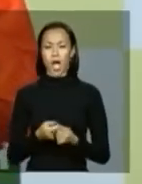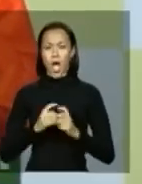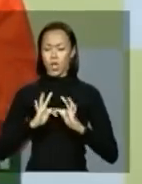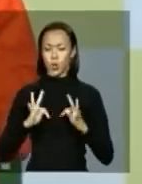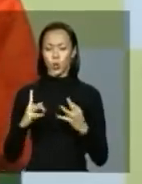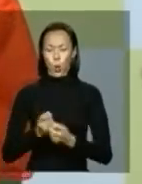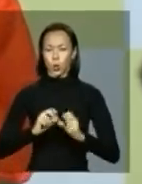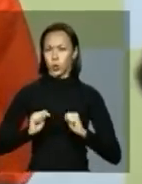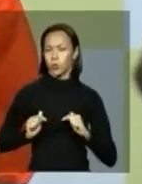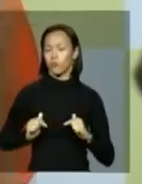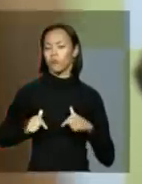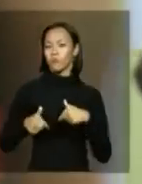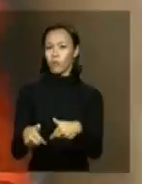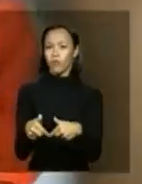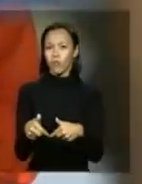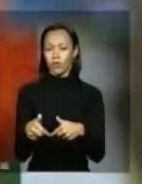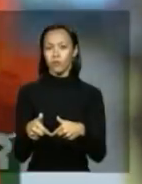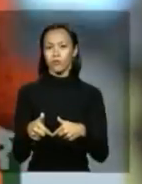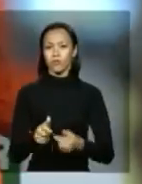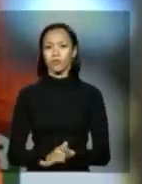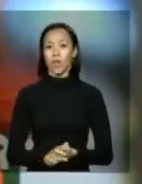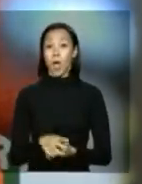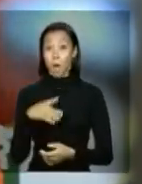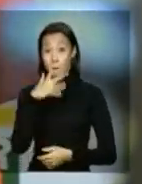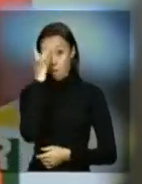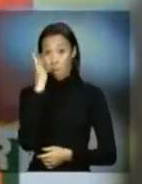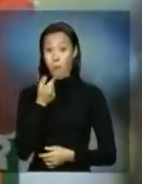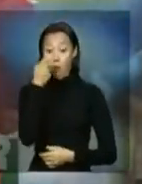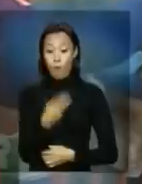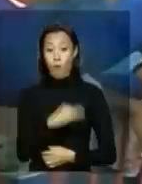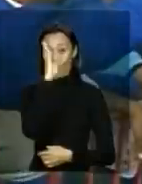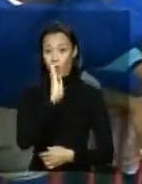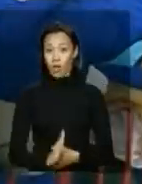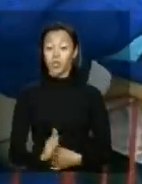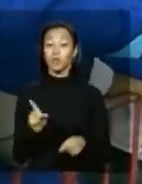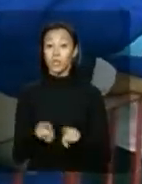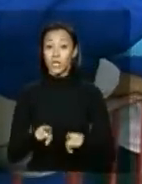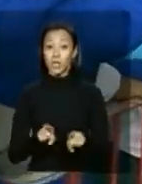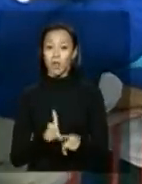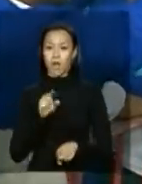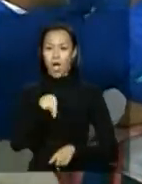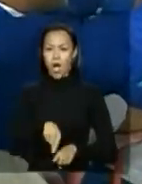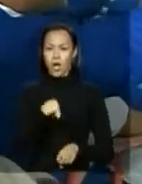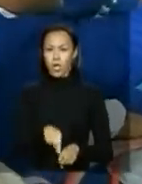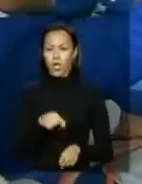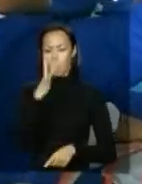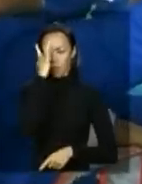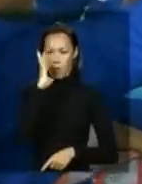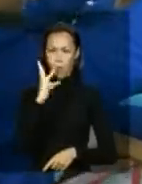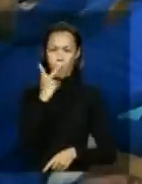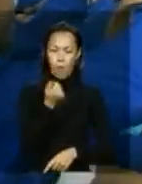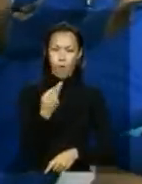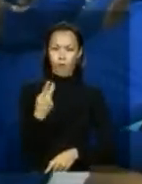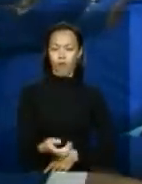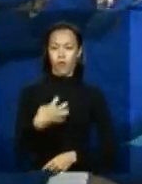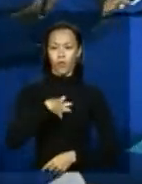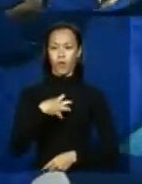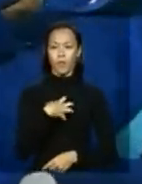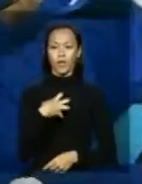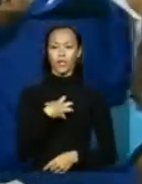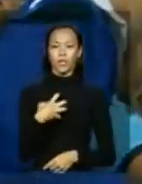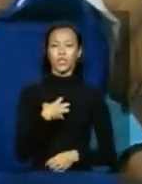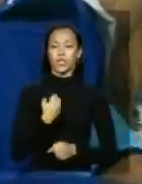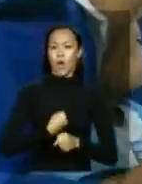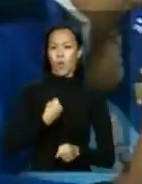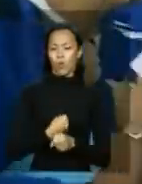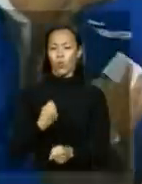todo o esforço feito pelo povo brasileiro, e aqui especificamente pelo povo baiano, na